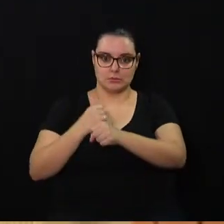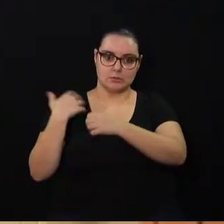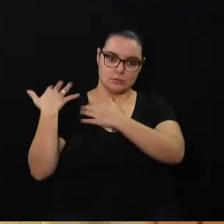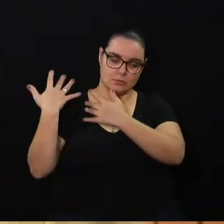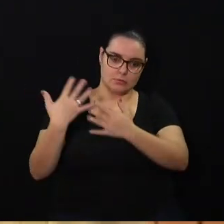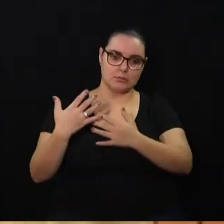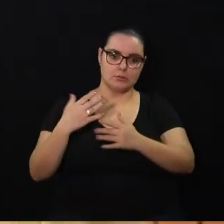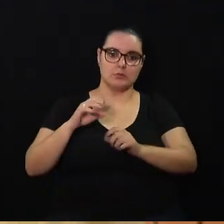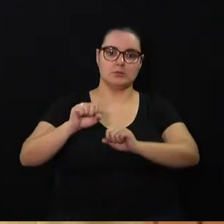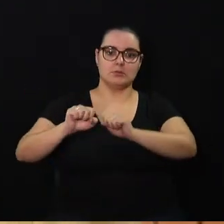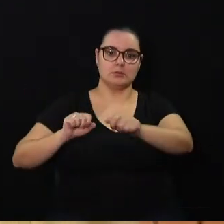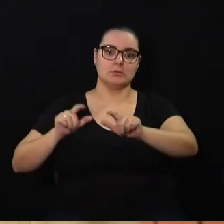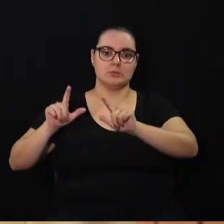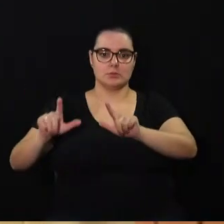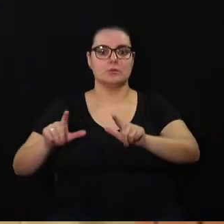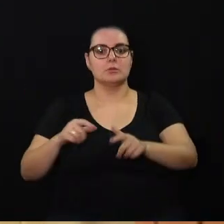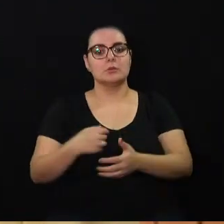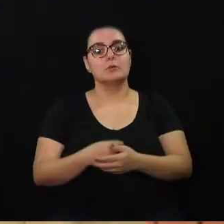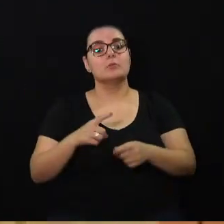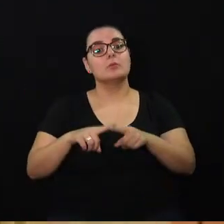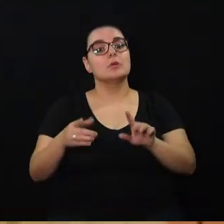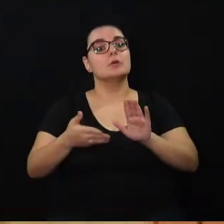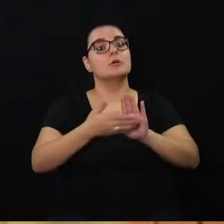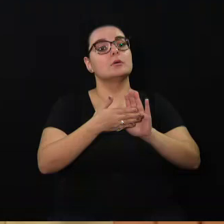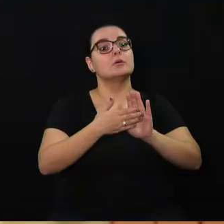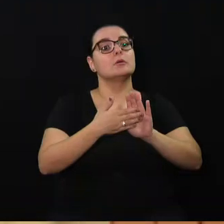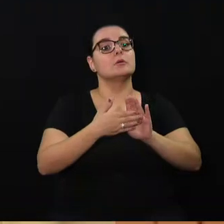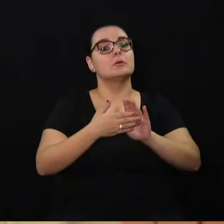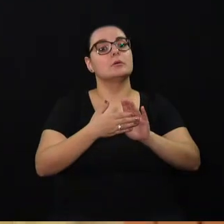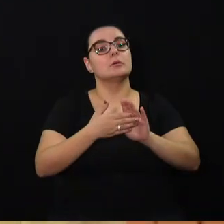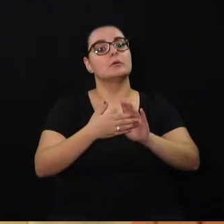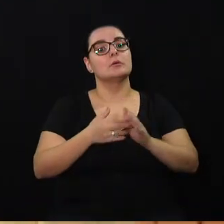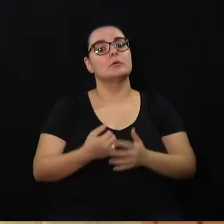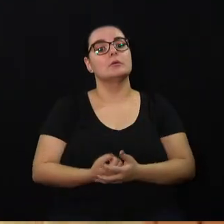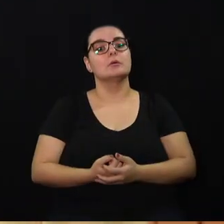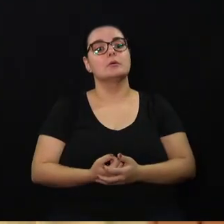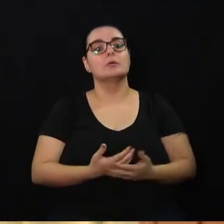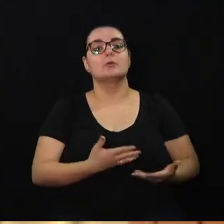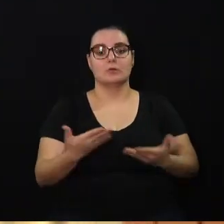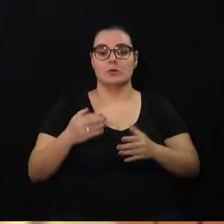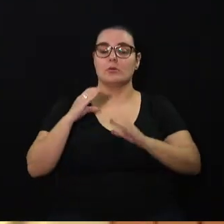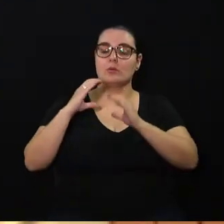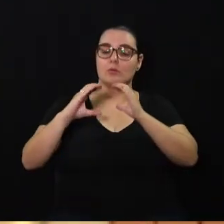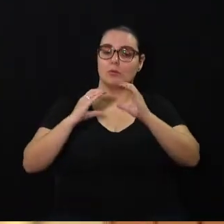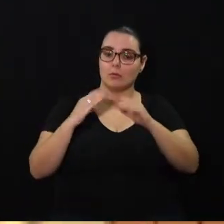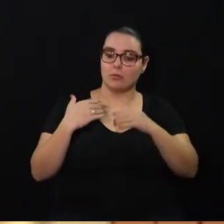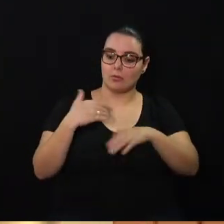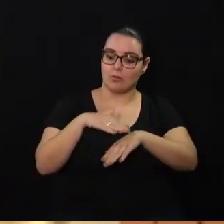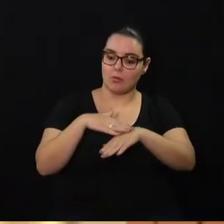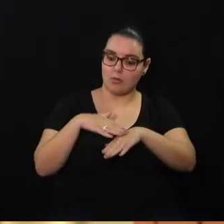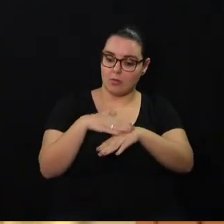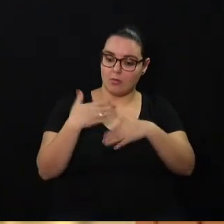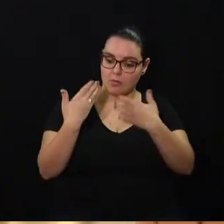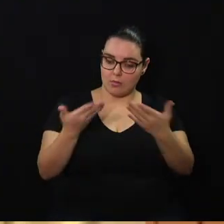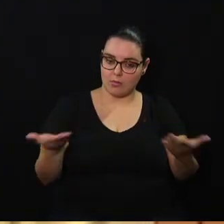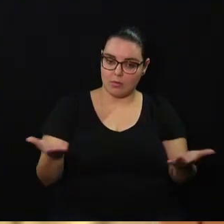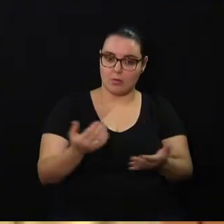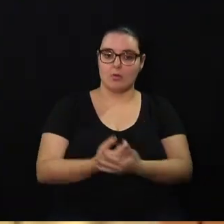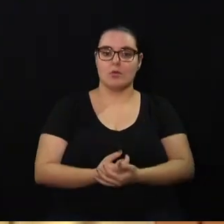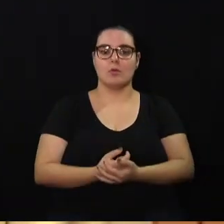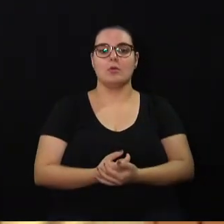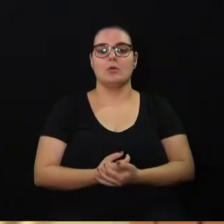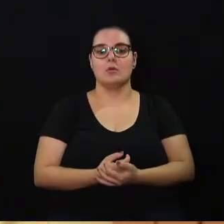sensorial mas o propósito de tratar trabalhista está conversando hoje com vocês a respeito do que